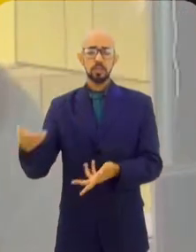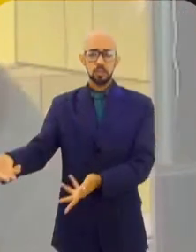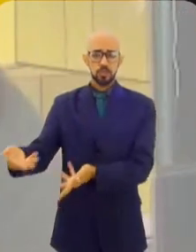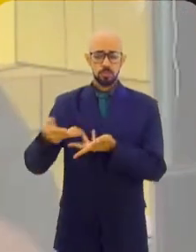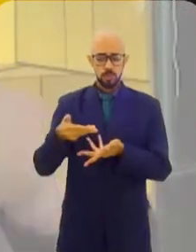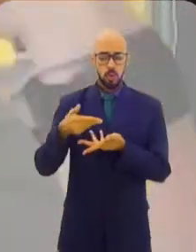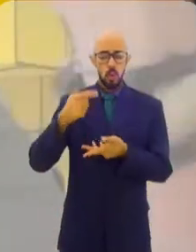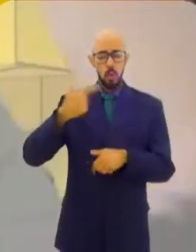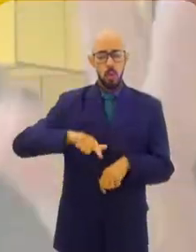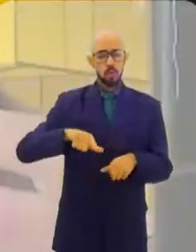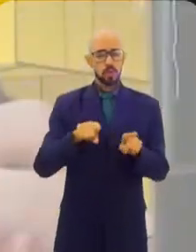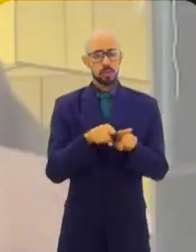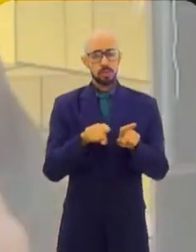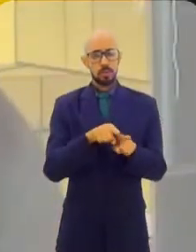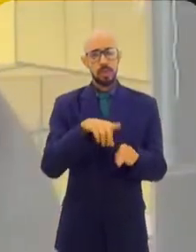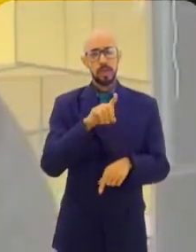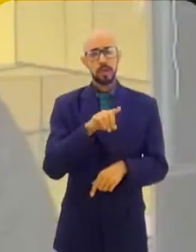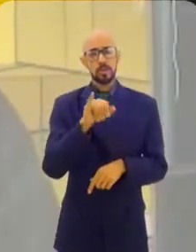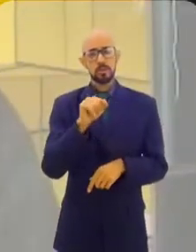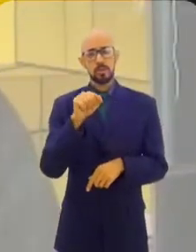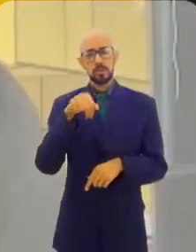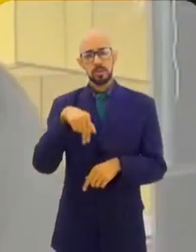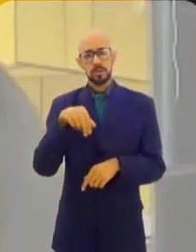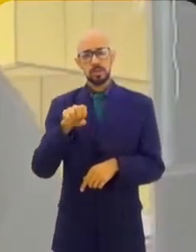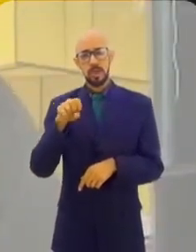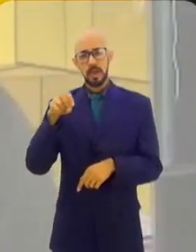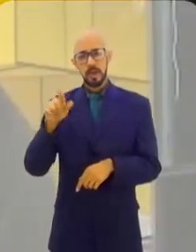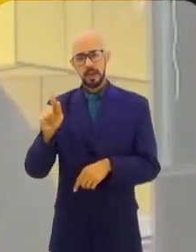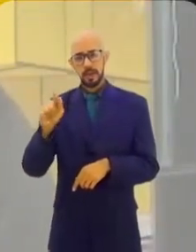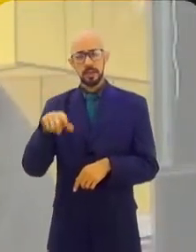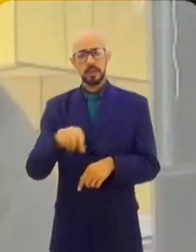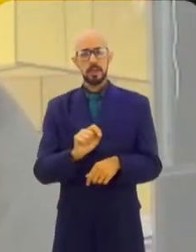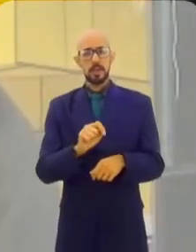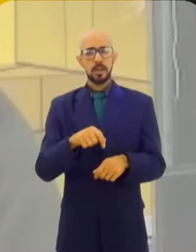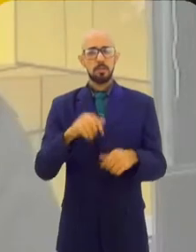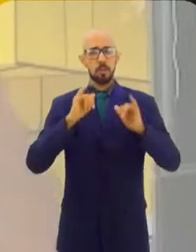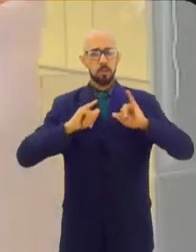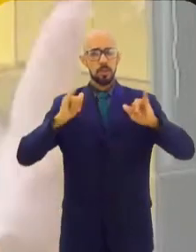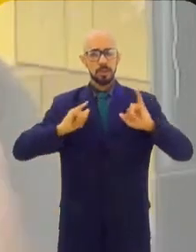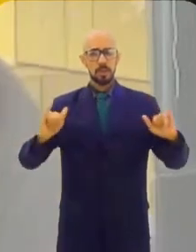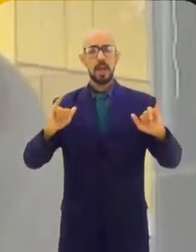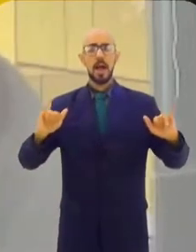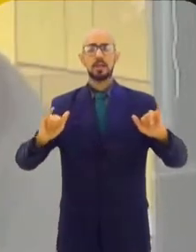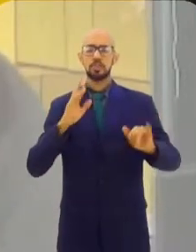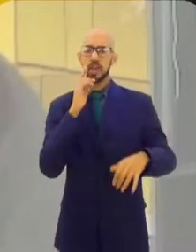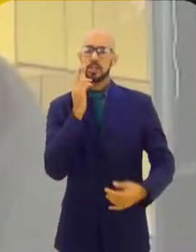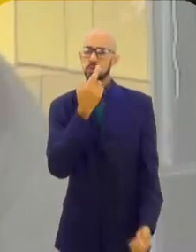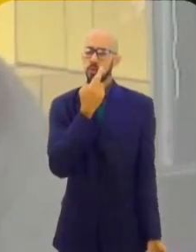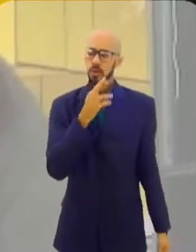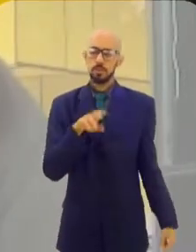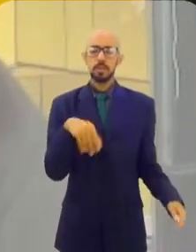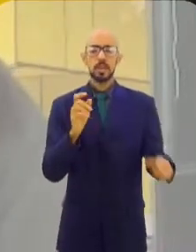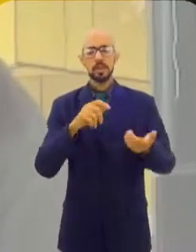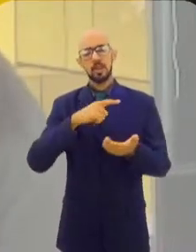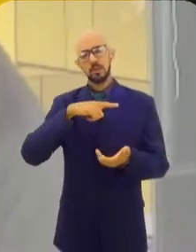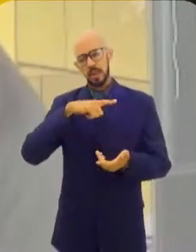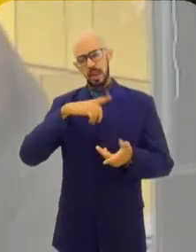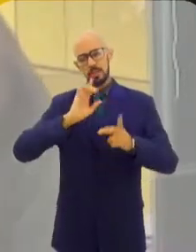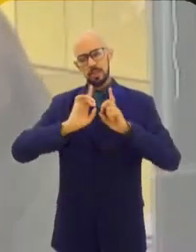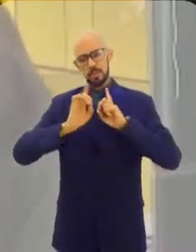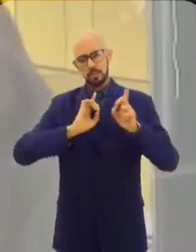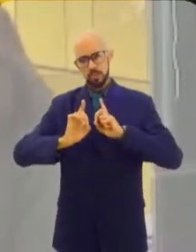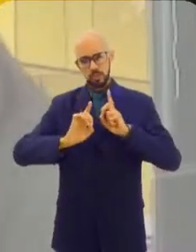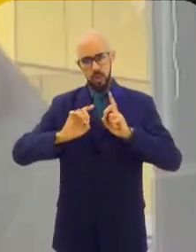trouxe outra estão bem tipo de usar em publicidade é a própria gastronomia então assim